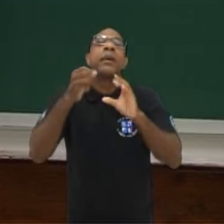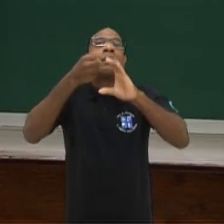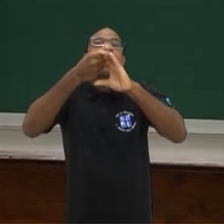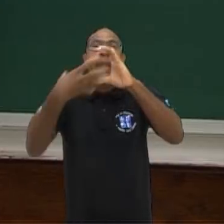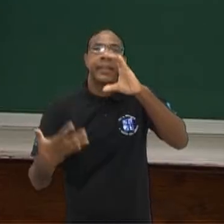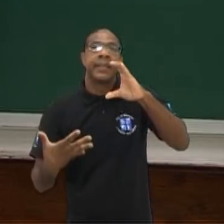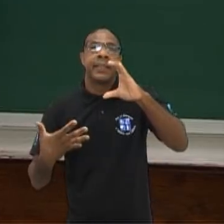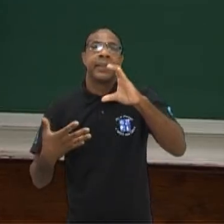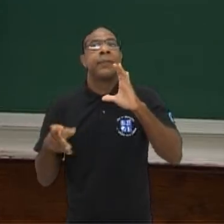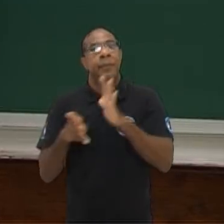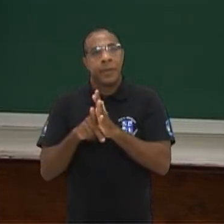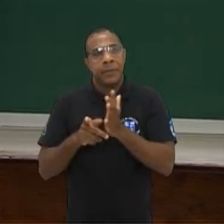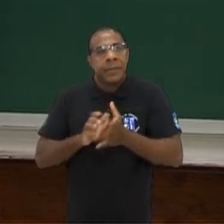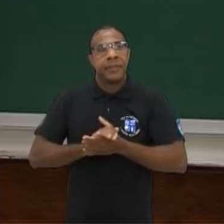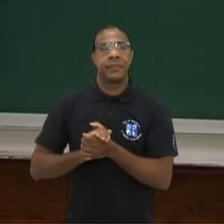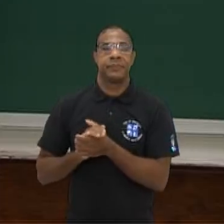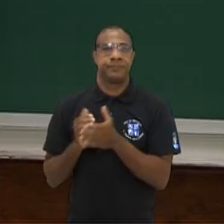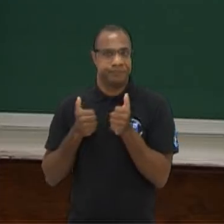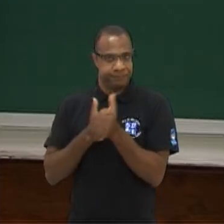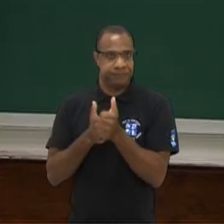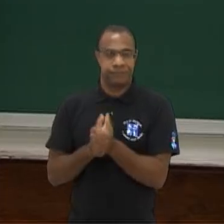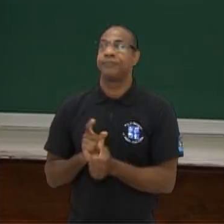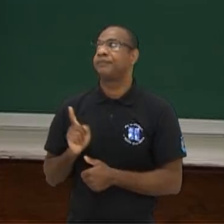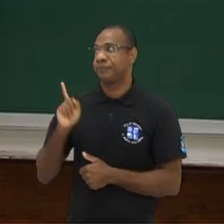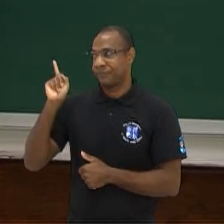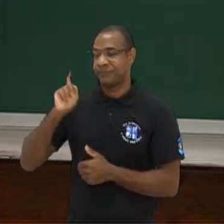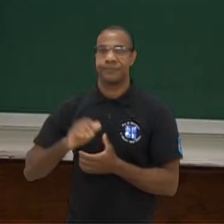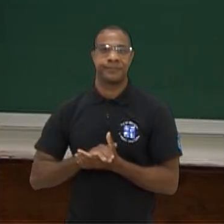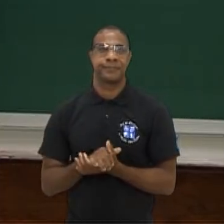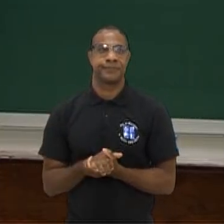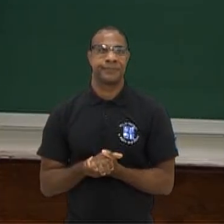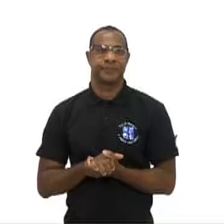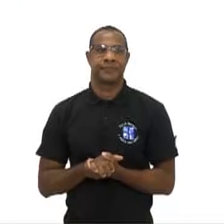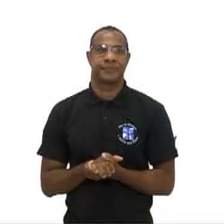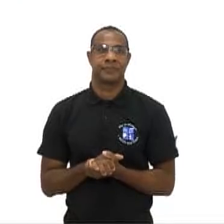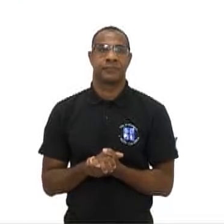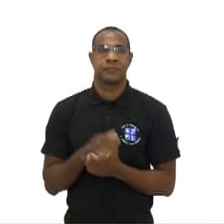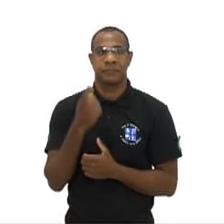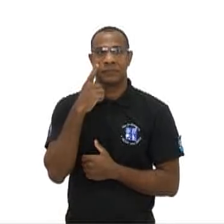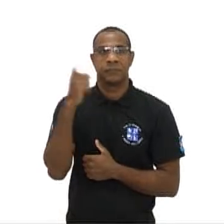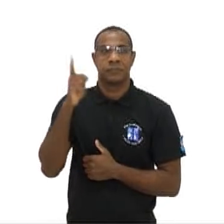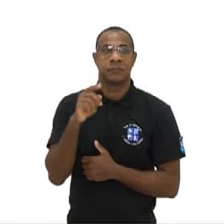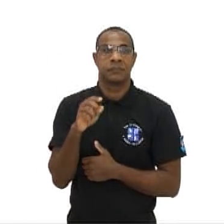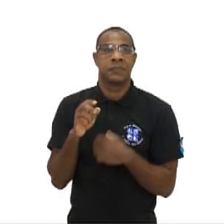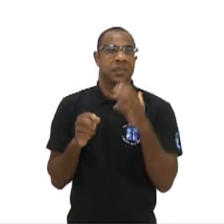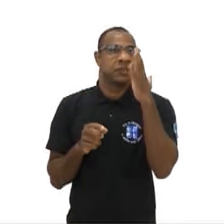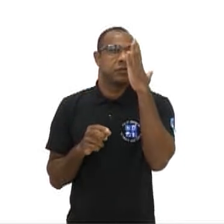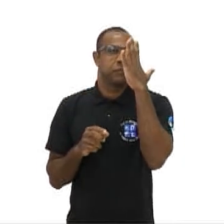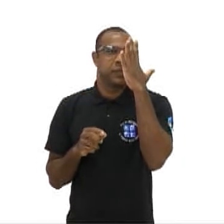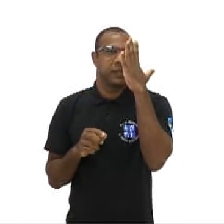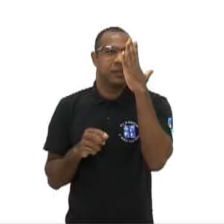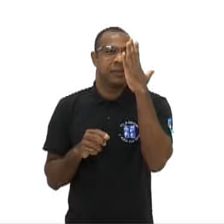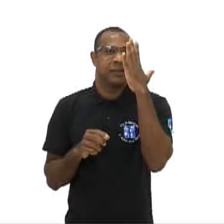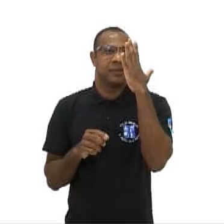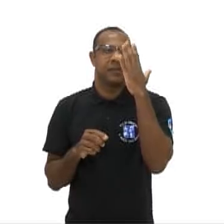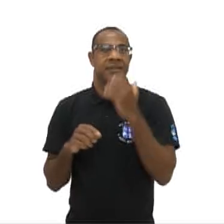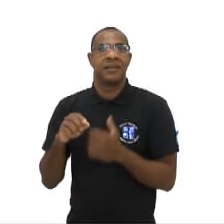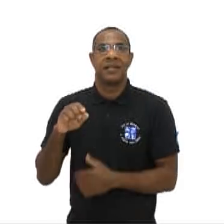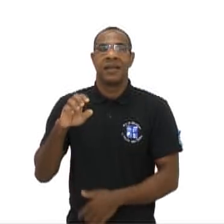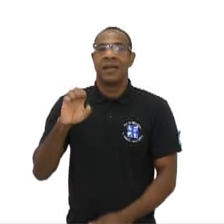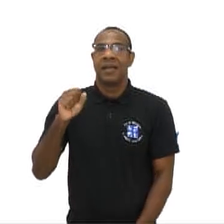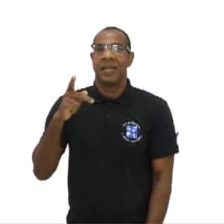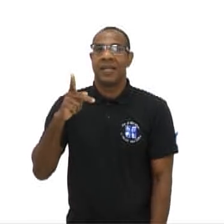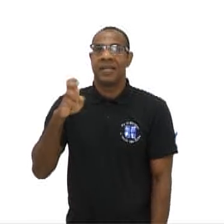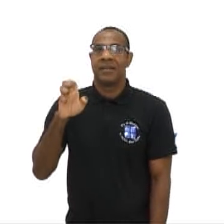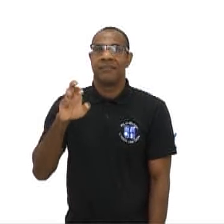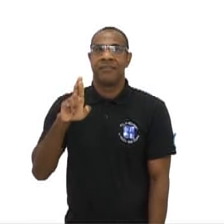real, ok? Me acompanhe então a nossa próxima tela. Então, olha o que temos aqui, o contexto do espelho esférico.